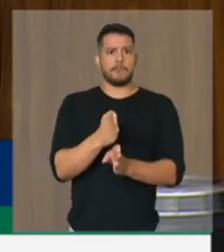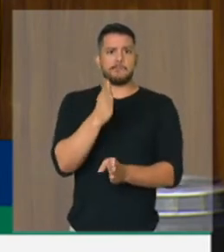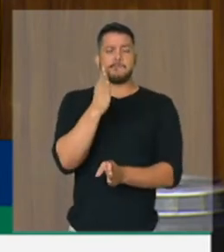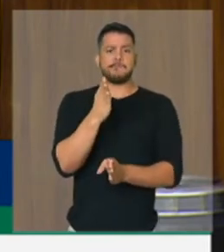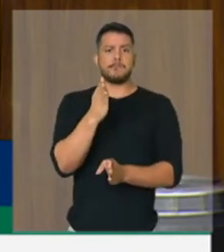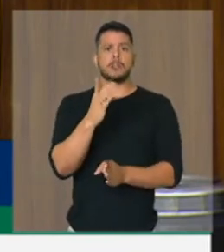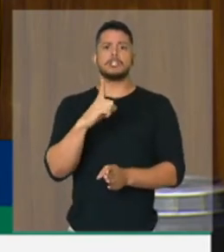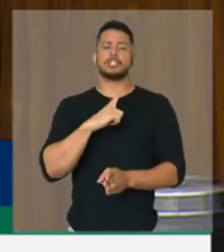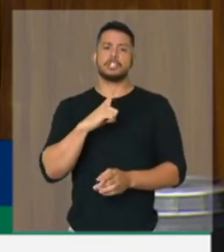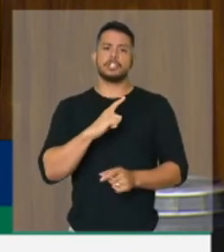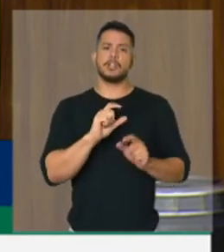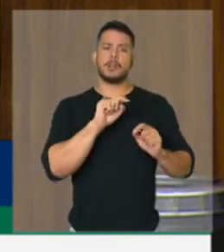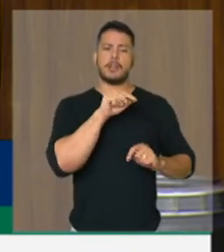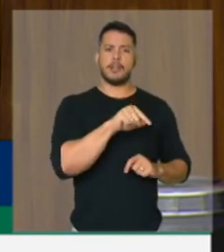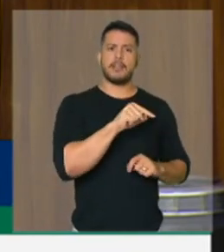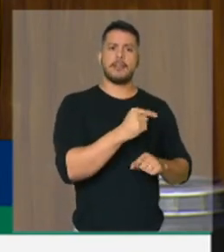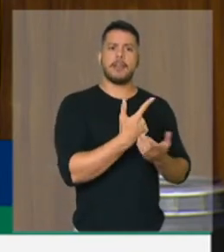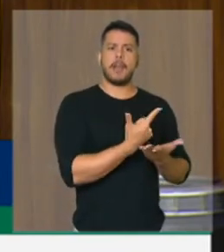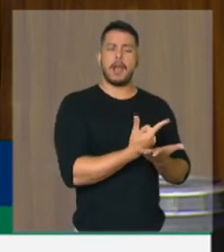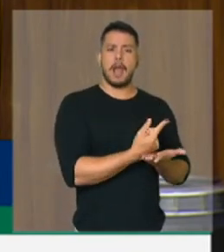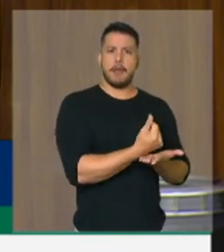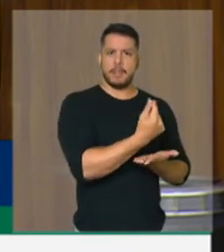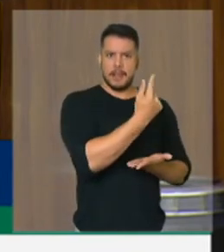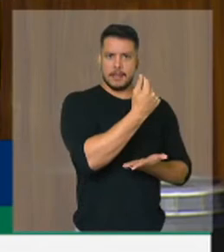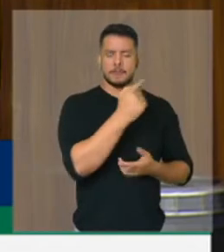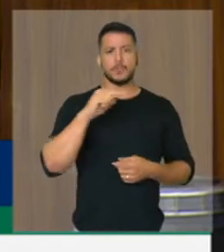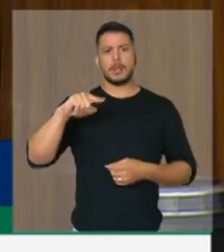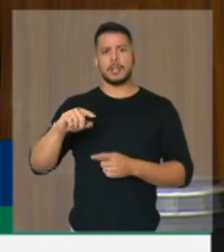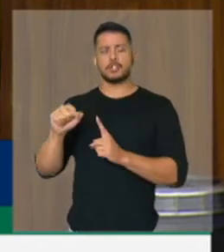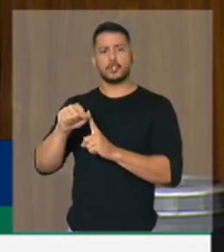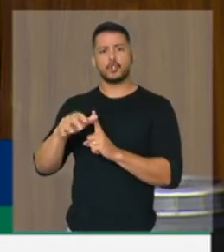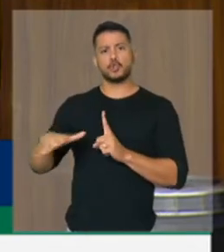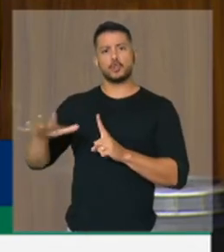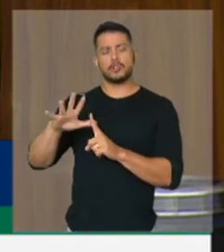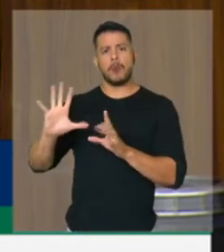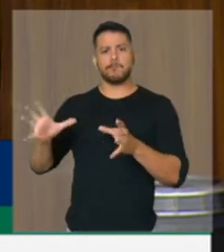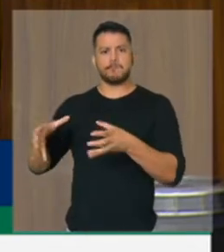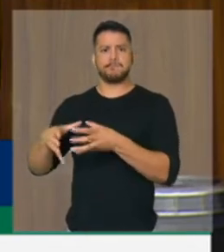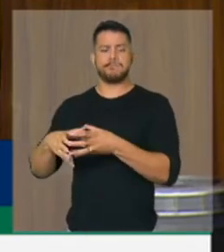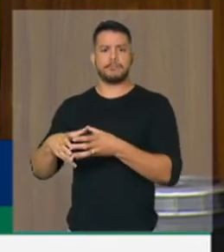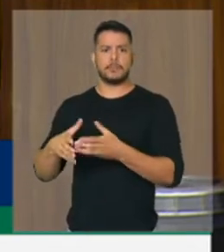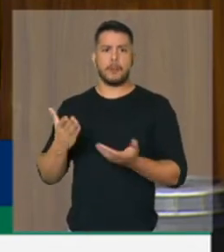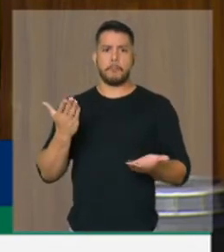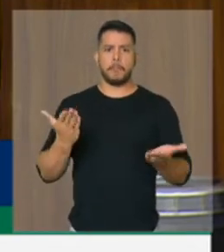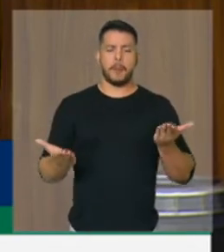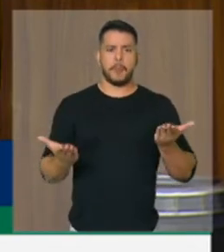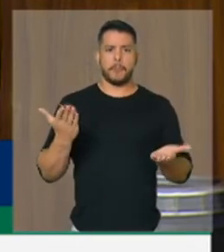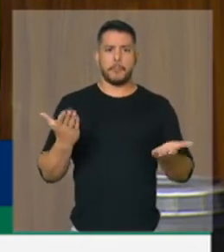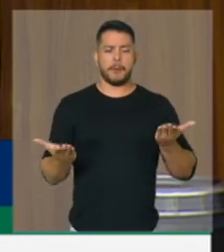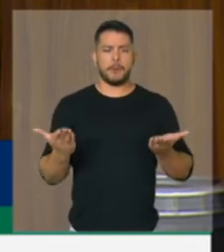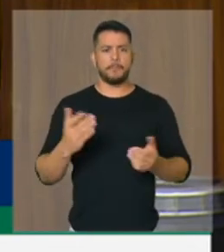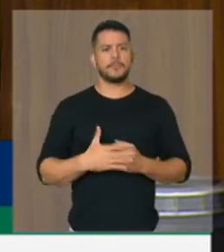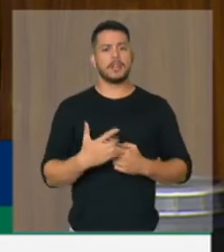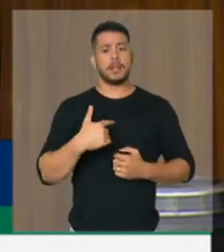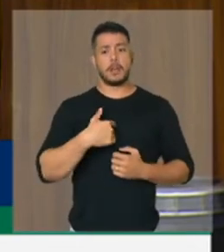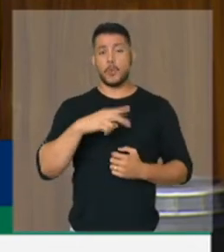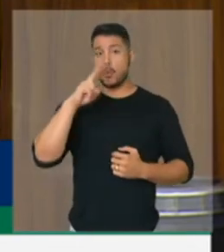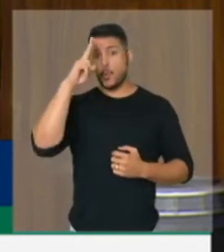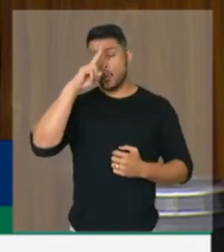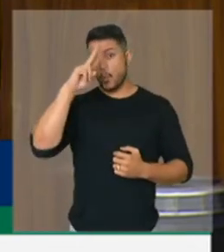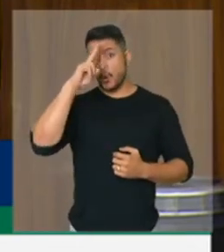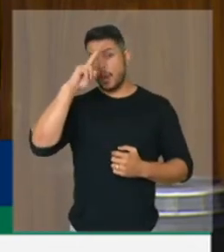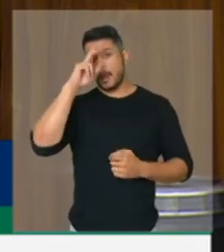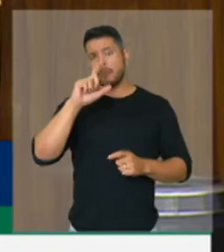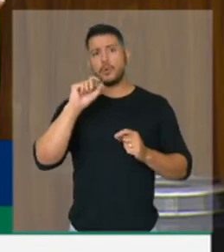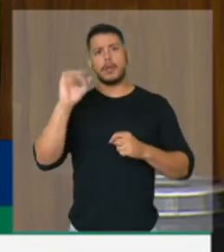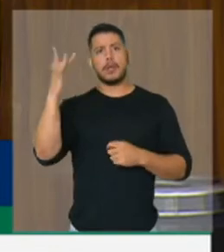socialista do outro. Eu ainda, quando criança, cansei de ver nos jornais pessoa